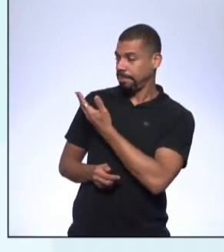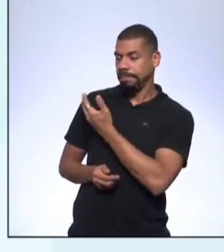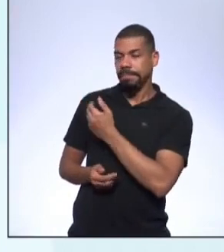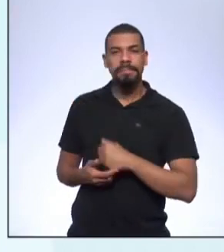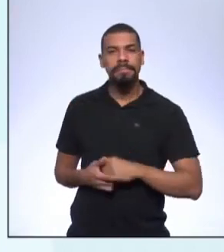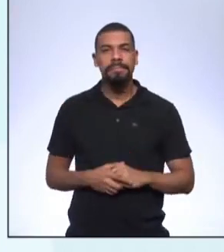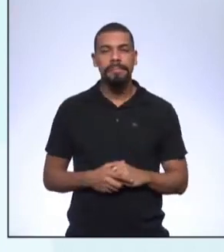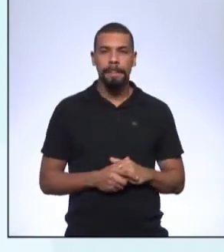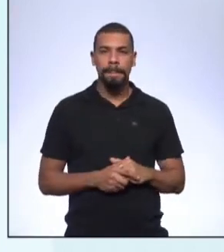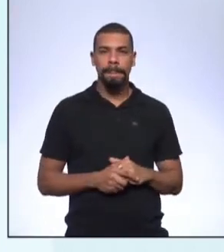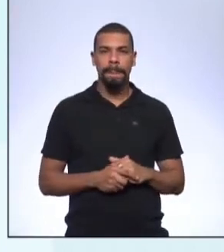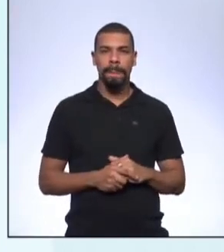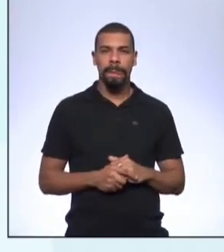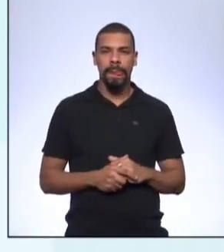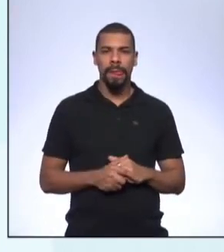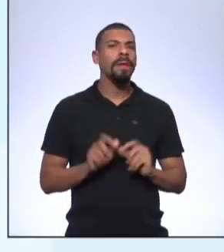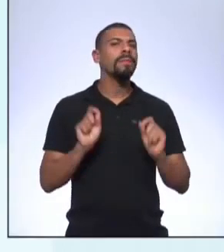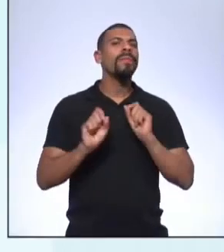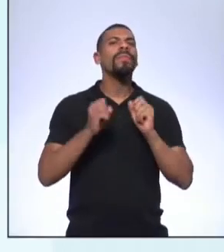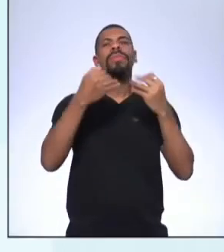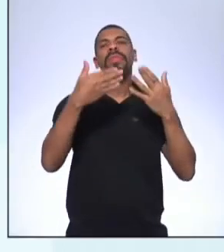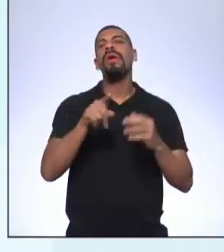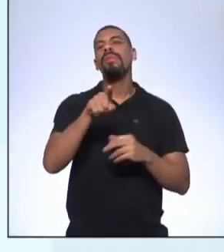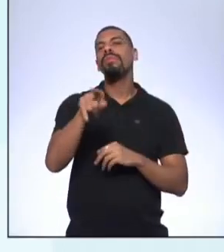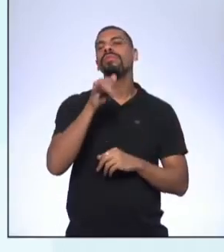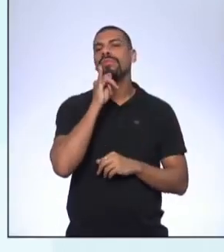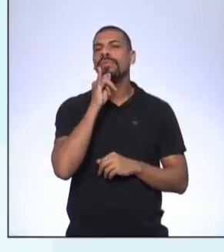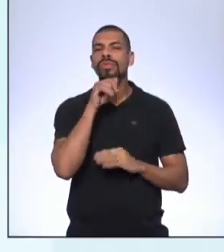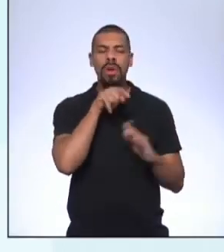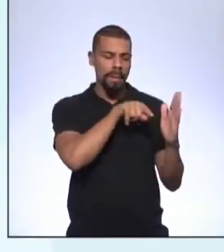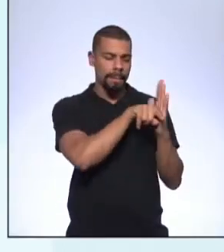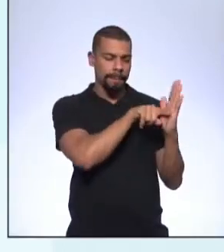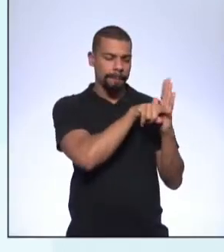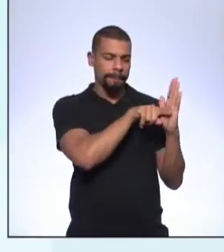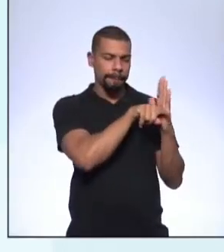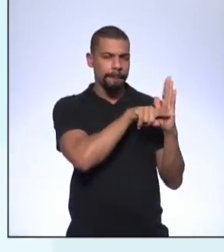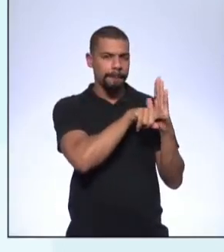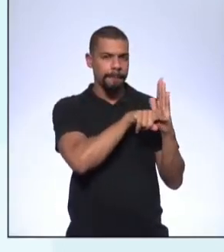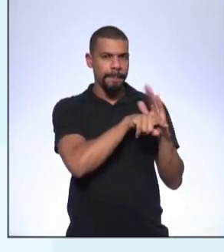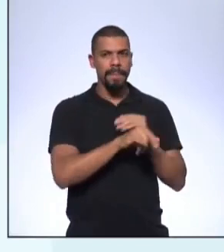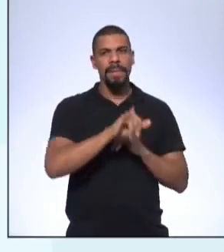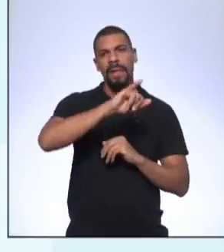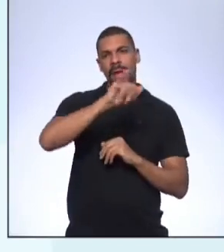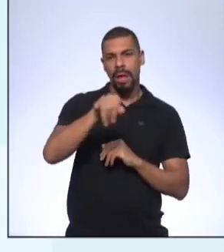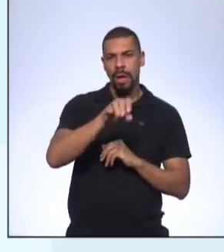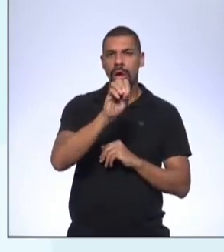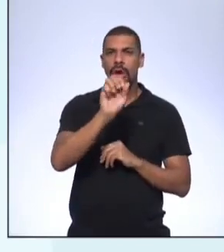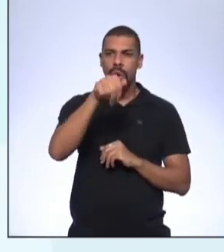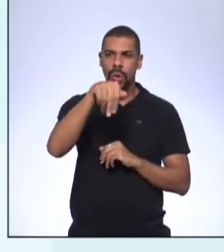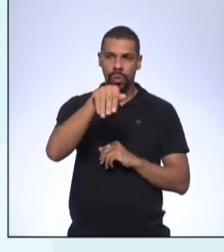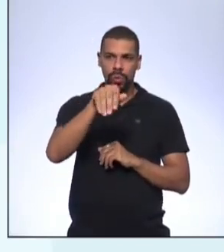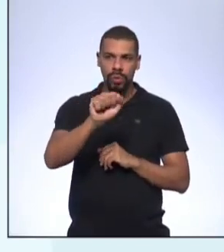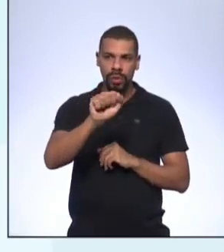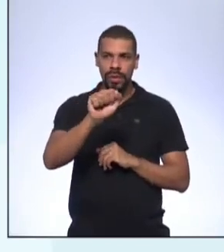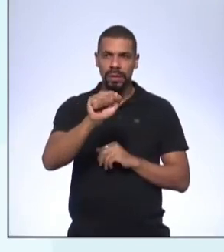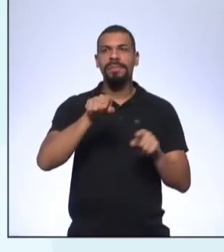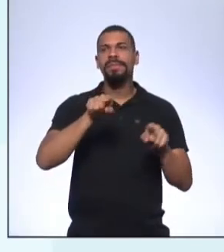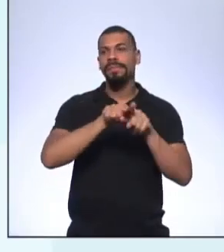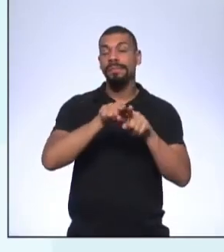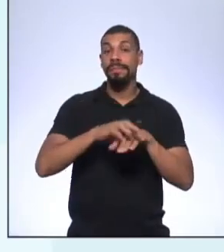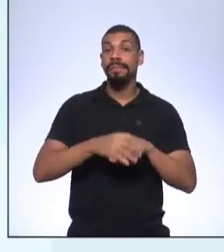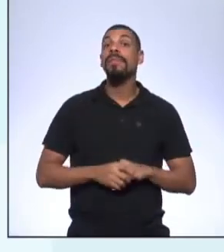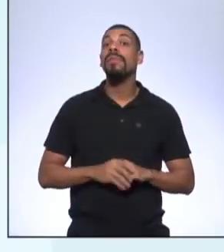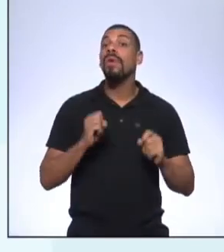Aí. Então, olha só, gente, quando vocês forem fazer a pesquisa aí da Joana d'Arc, né, da Guerra dos 100 Anos,